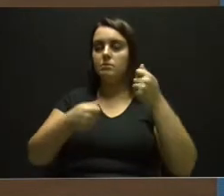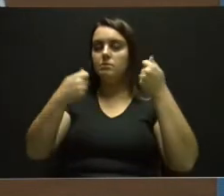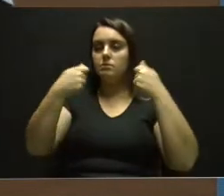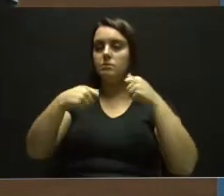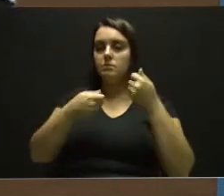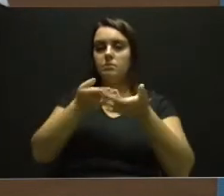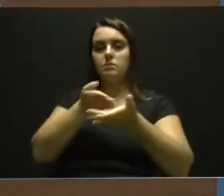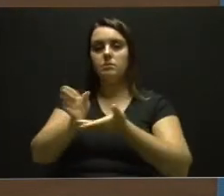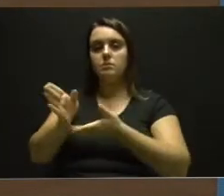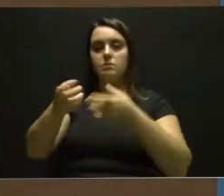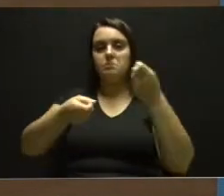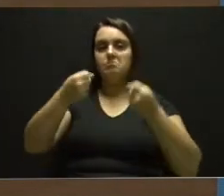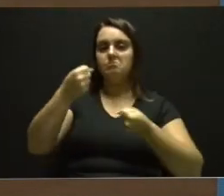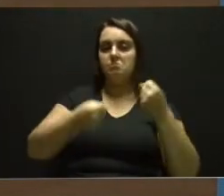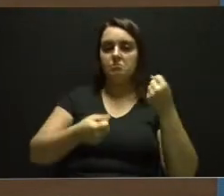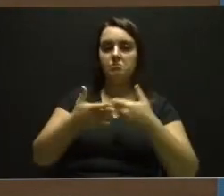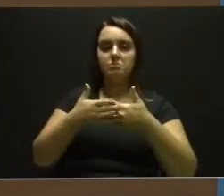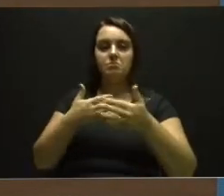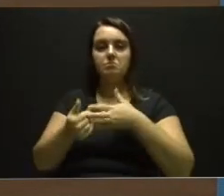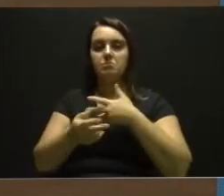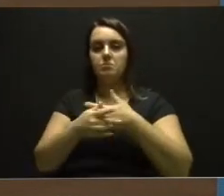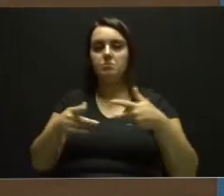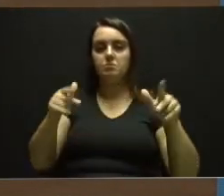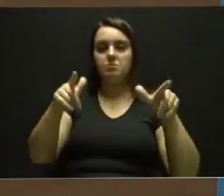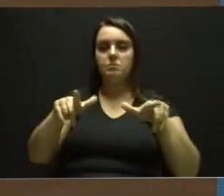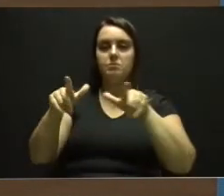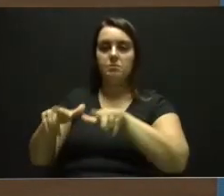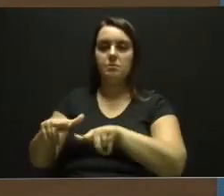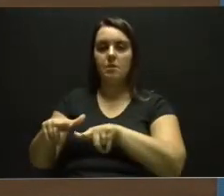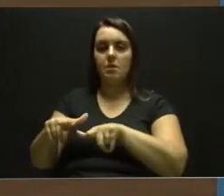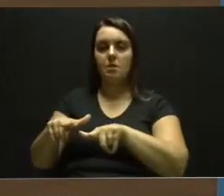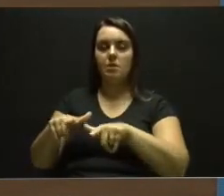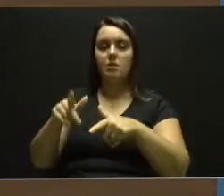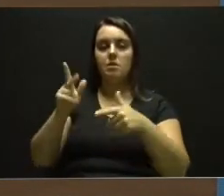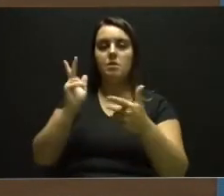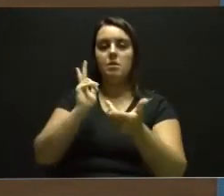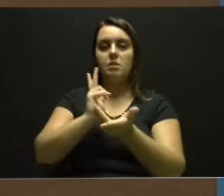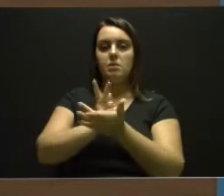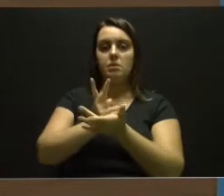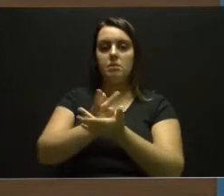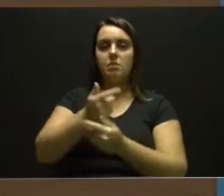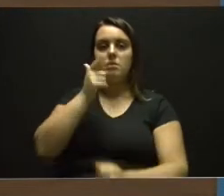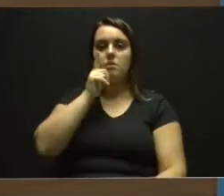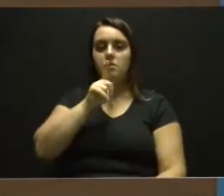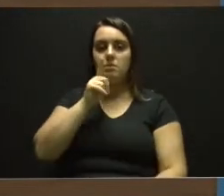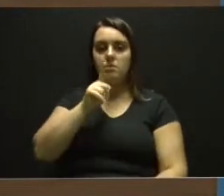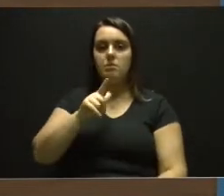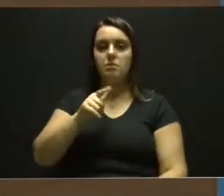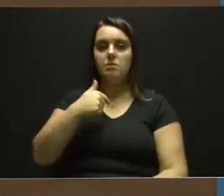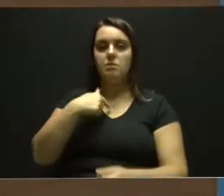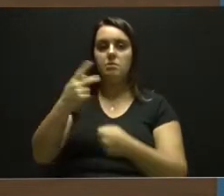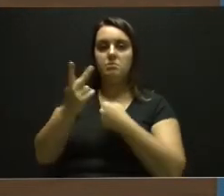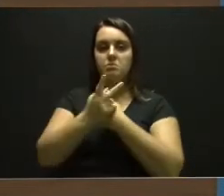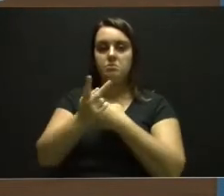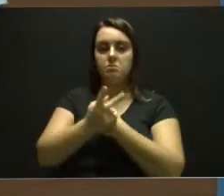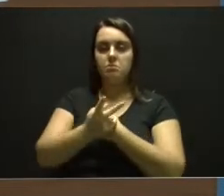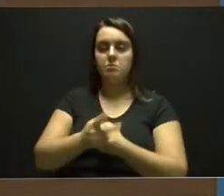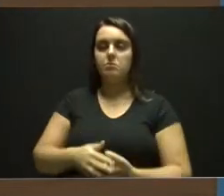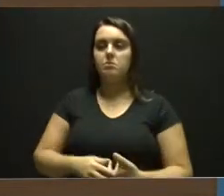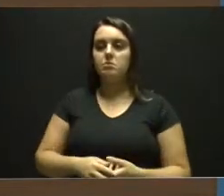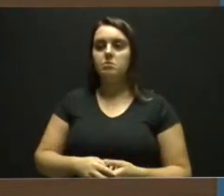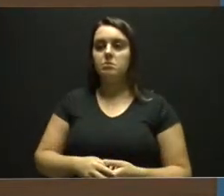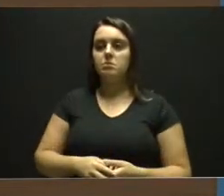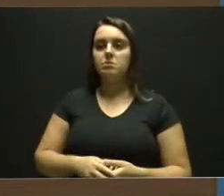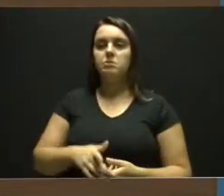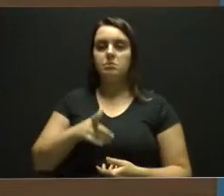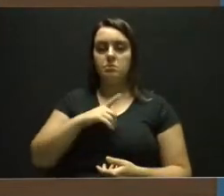o barra bonita campinas todo estado de são paulo sempre foi atendido existe dificuldade